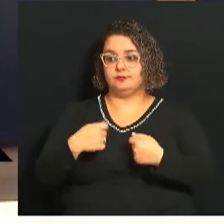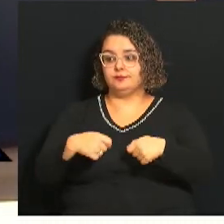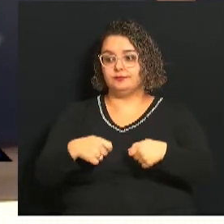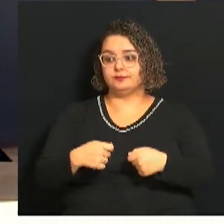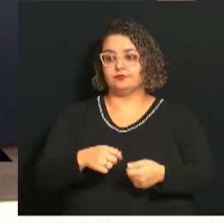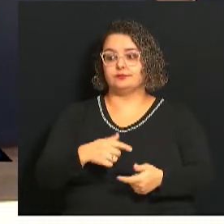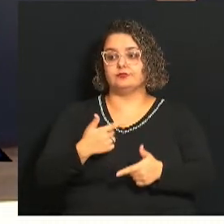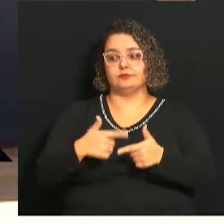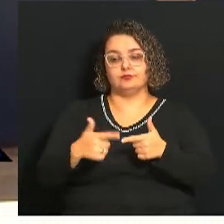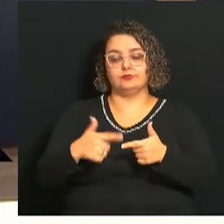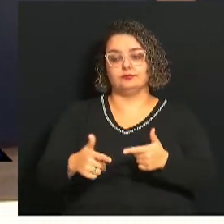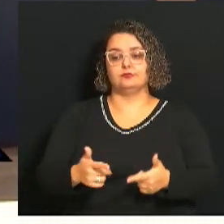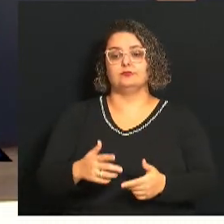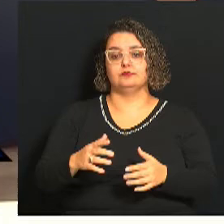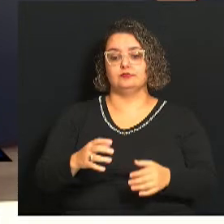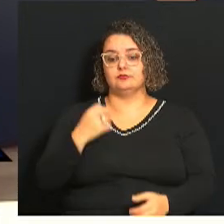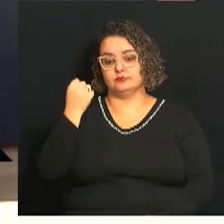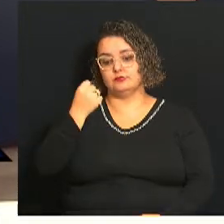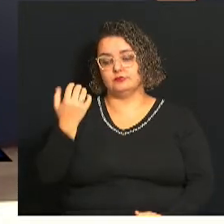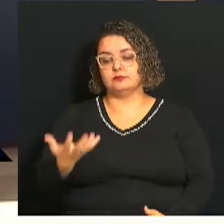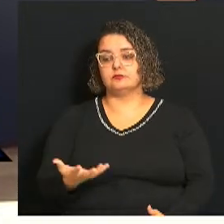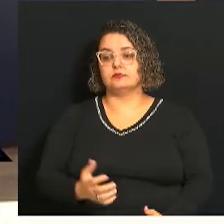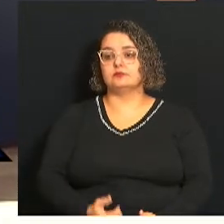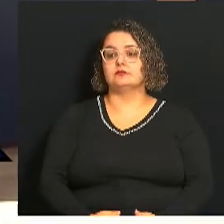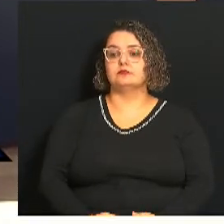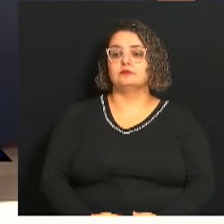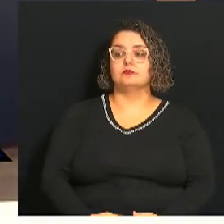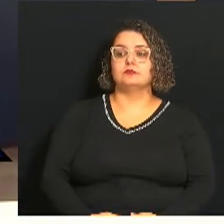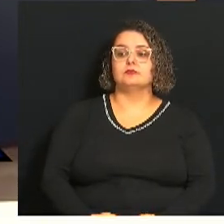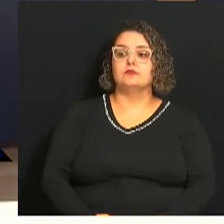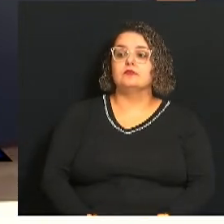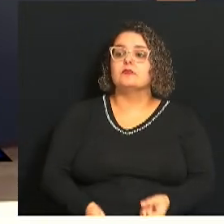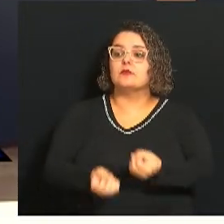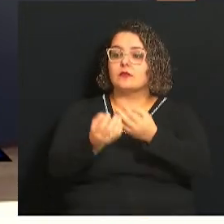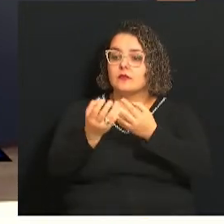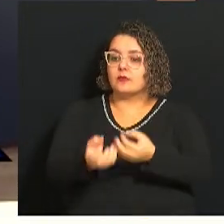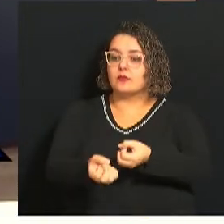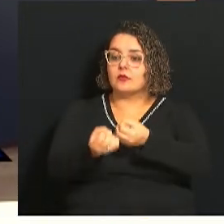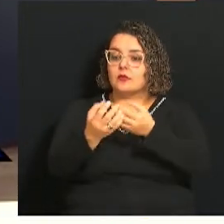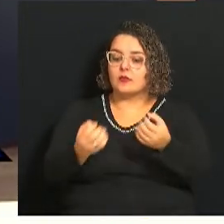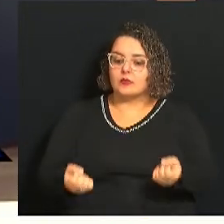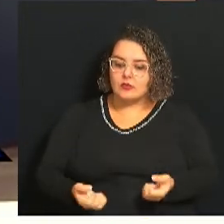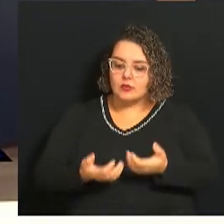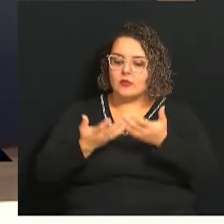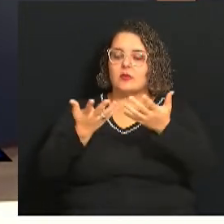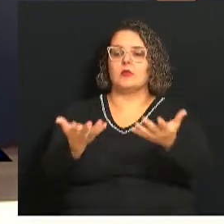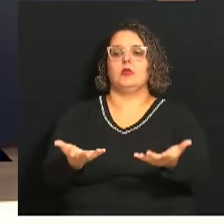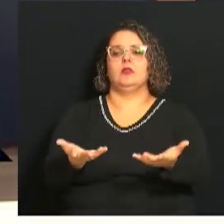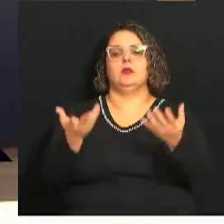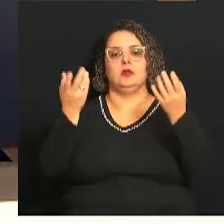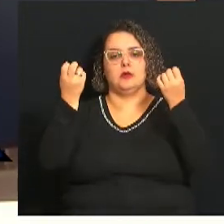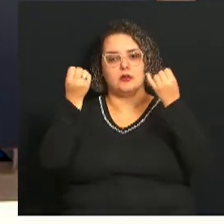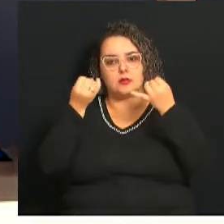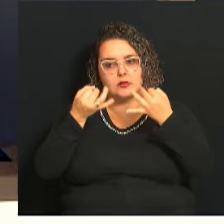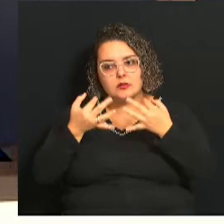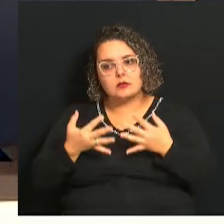este momento para levar algumas informações, prestar alguns